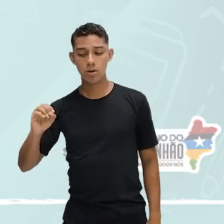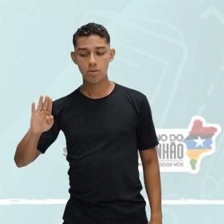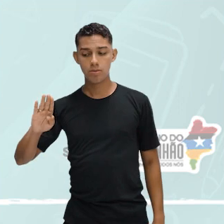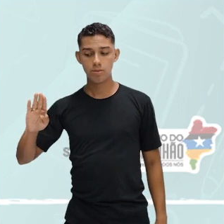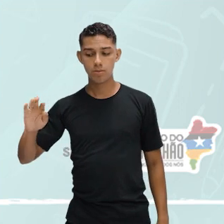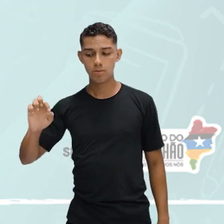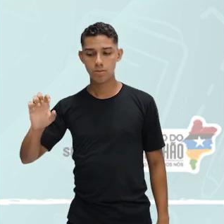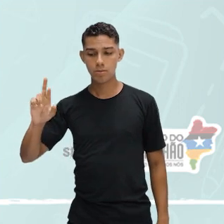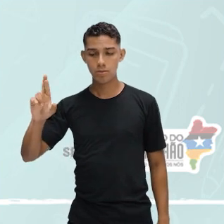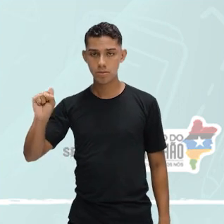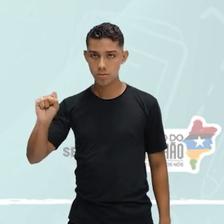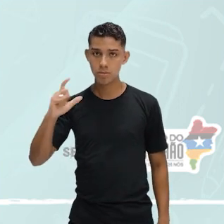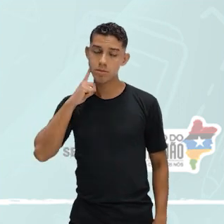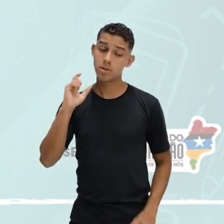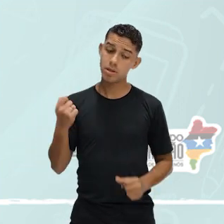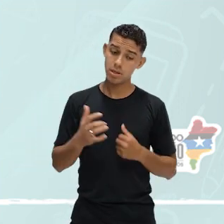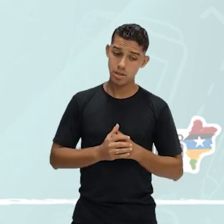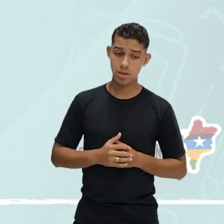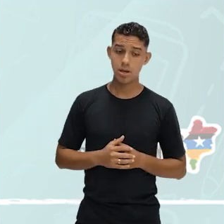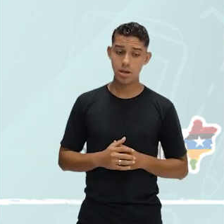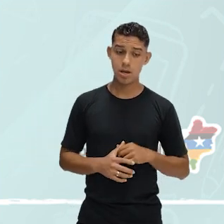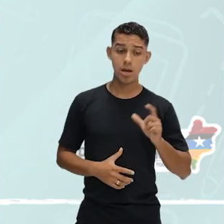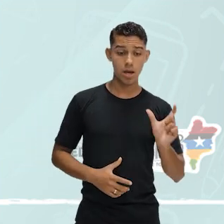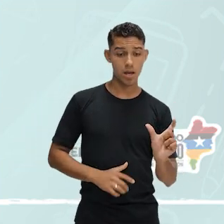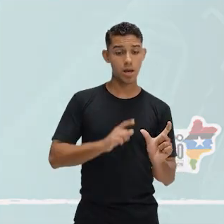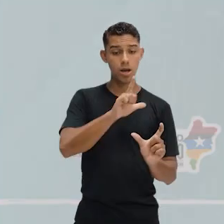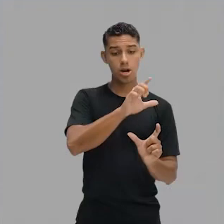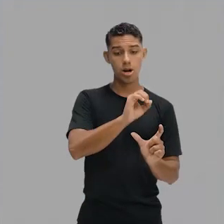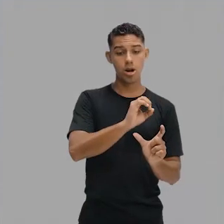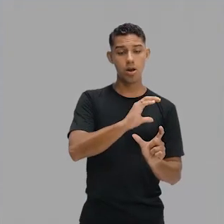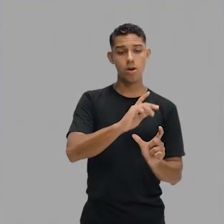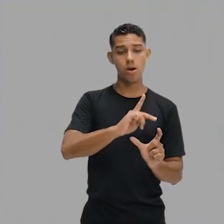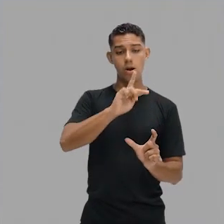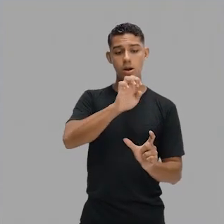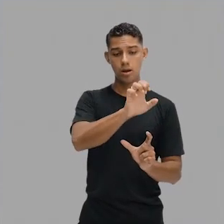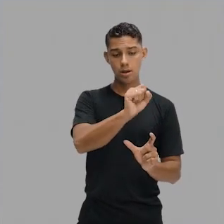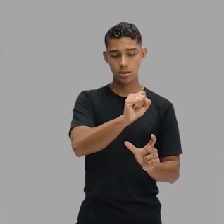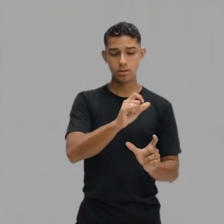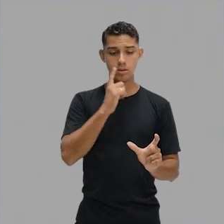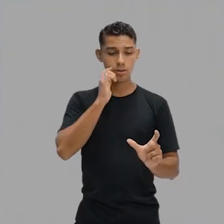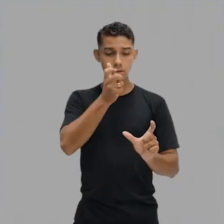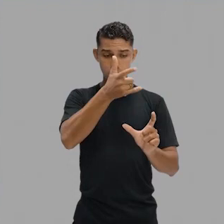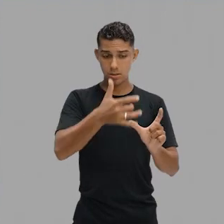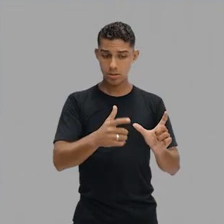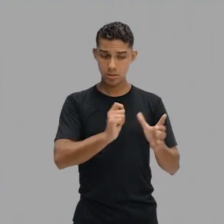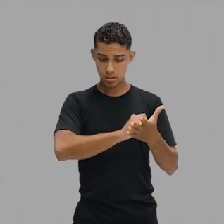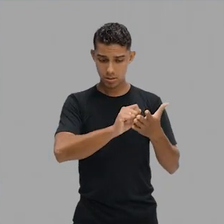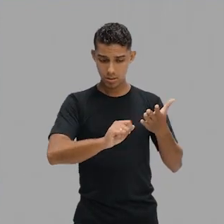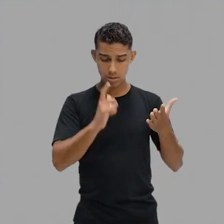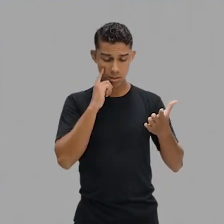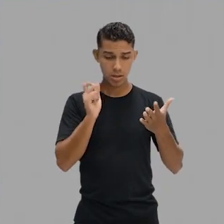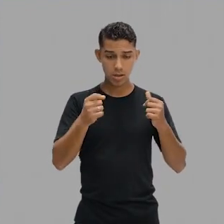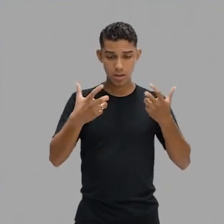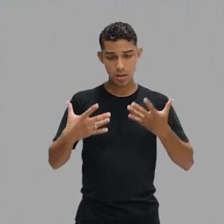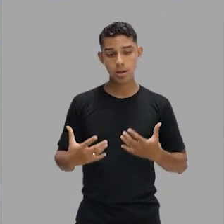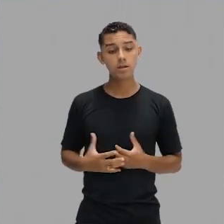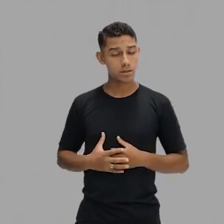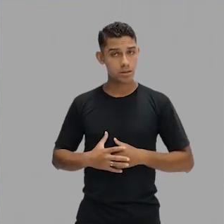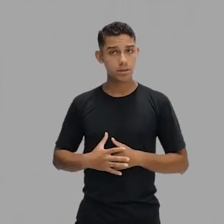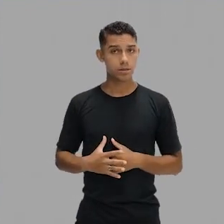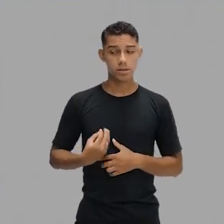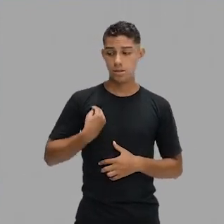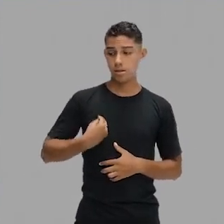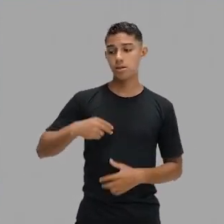Locke descreve o estado de natureza, quando o nosso autor Locke descreve o estado de natureza, quando Locke fala no estado de